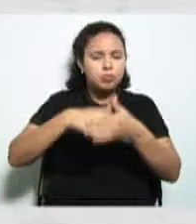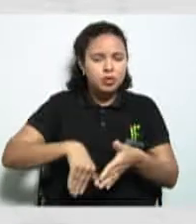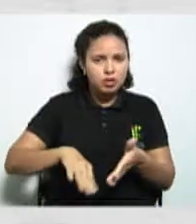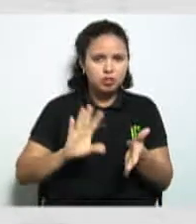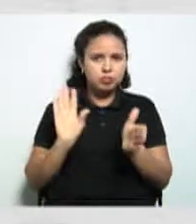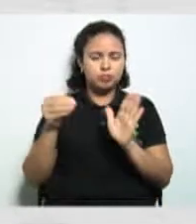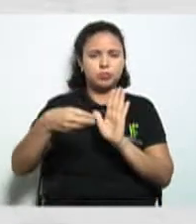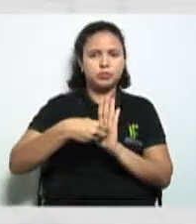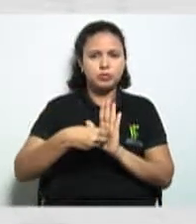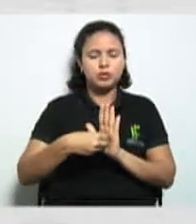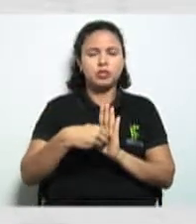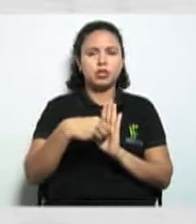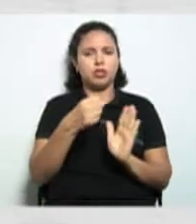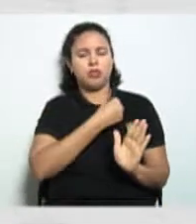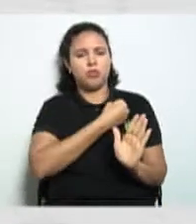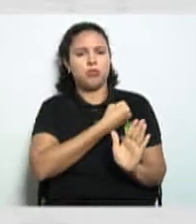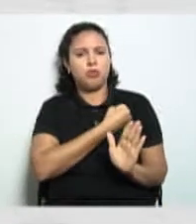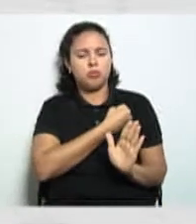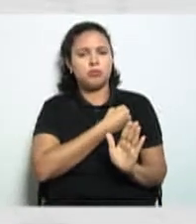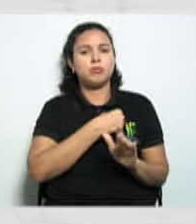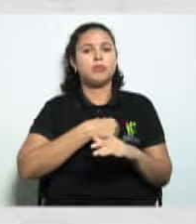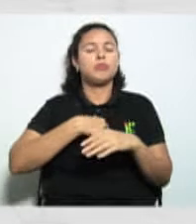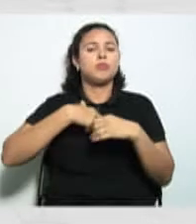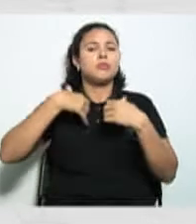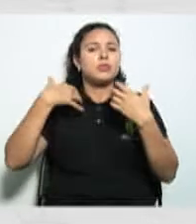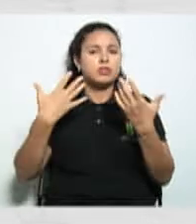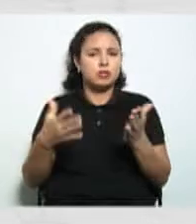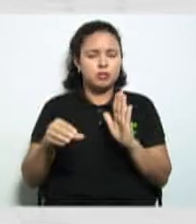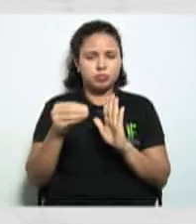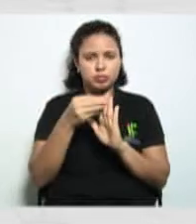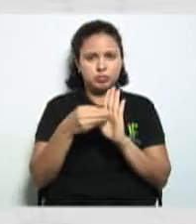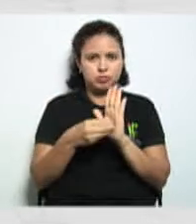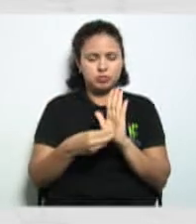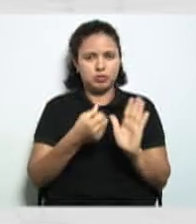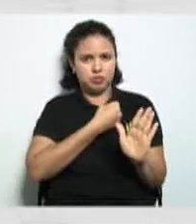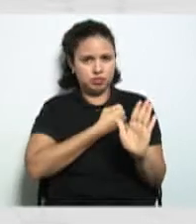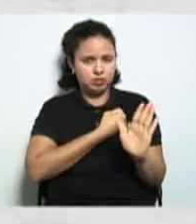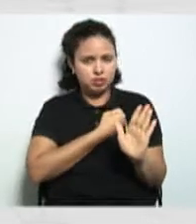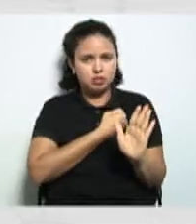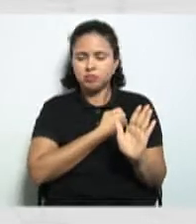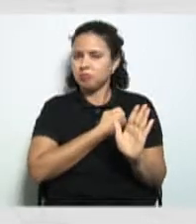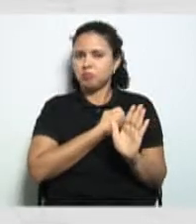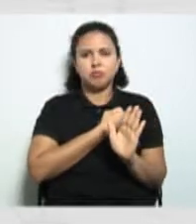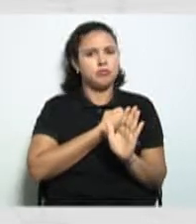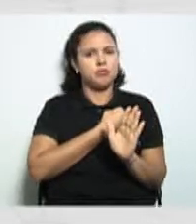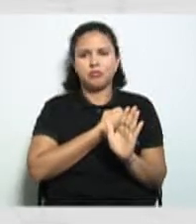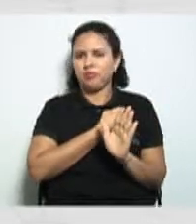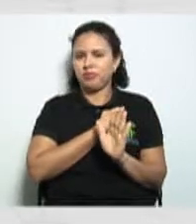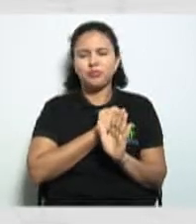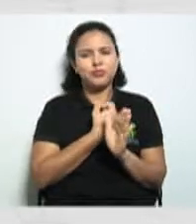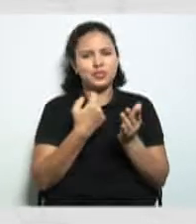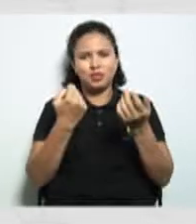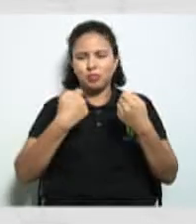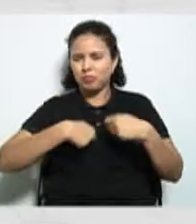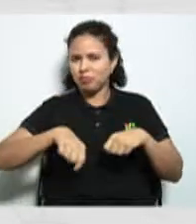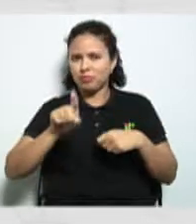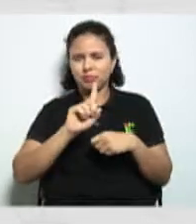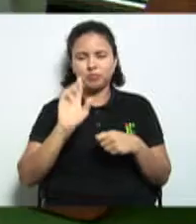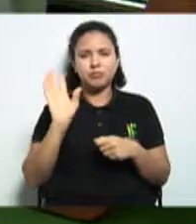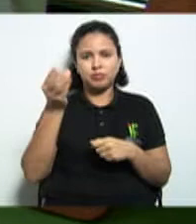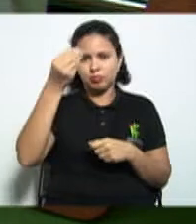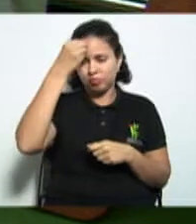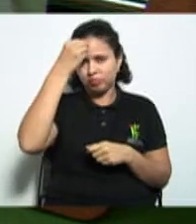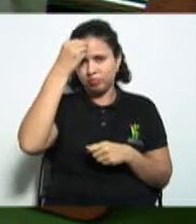as citações? 10.520, 10.521, 10.522? 15.210? Não, né?